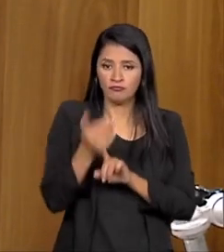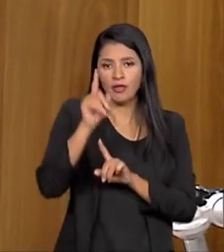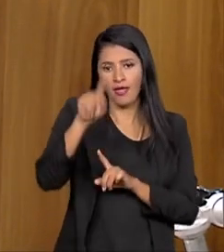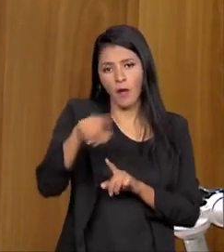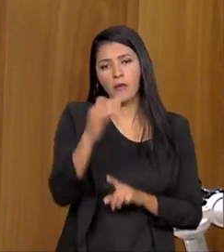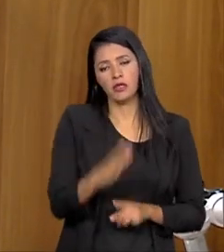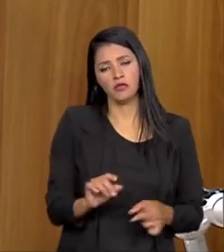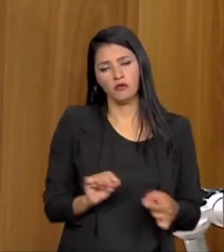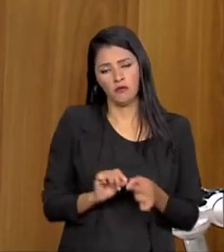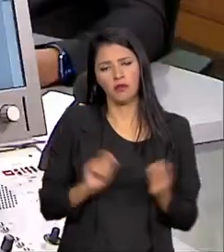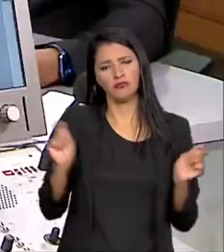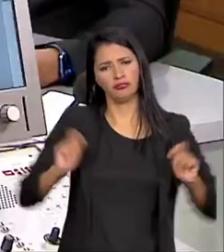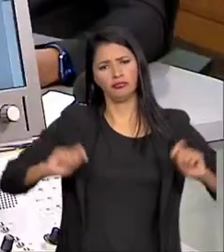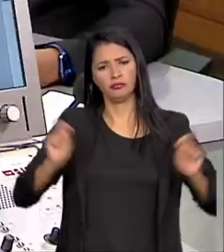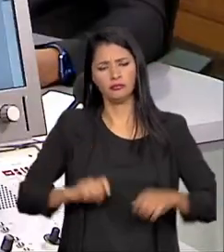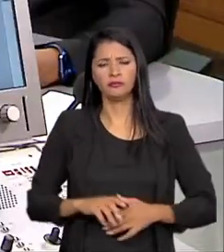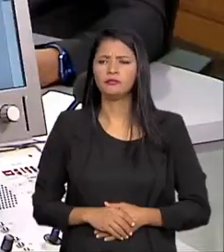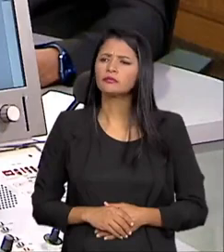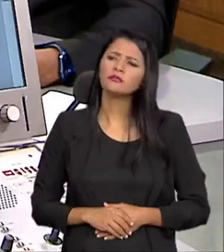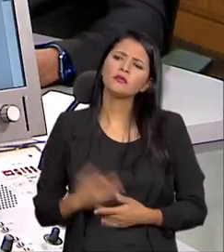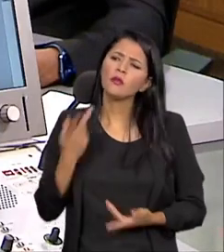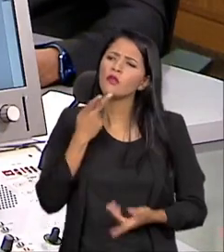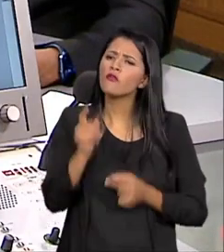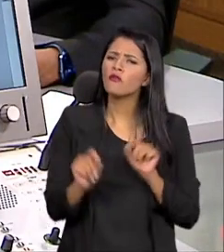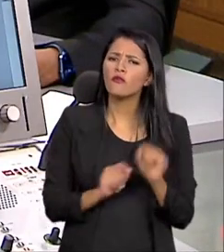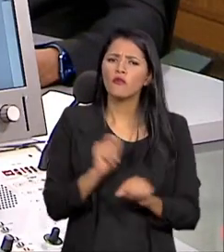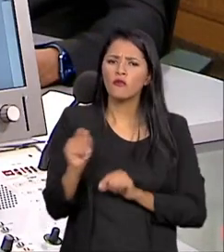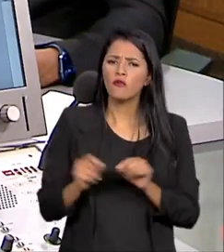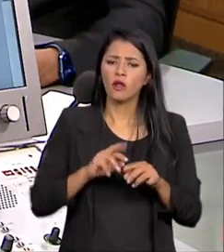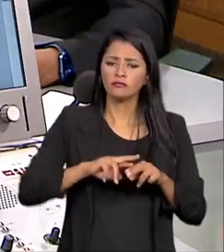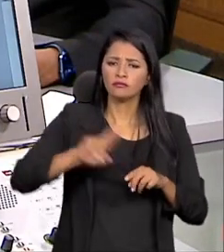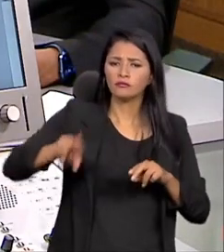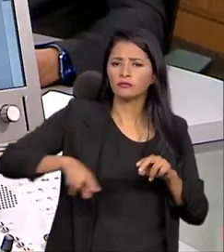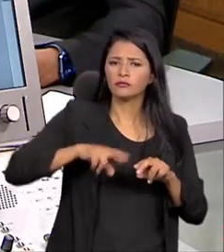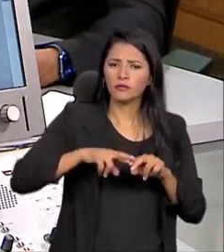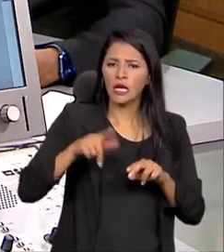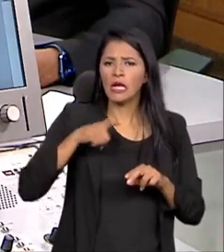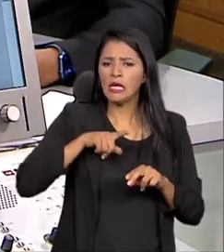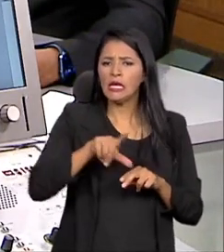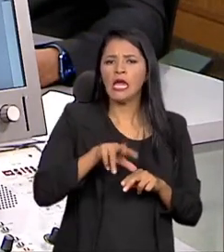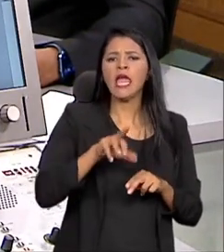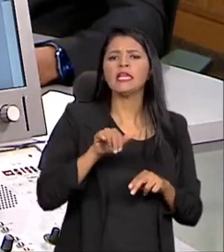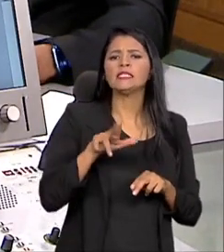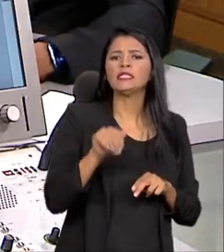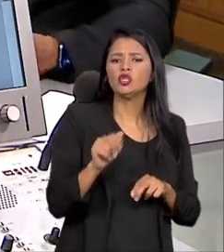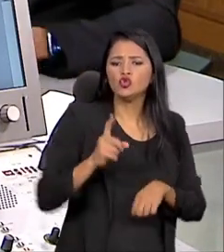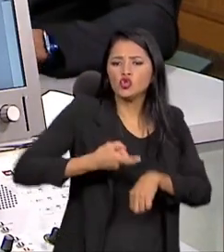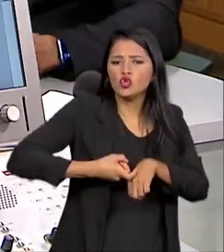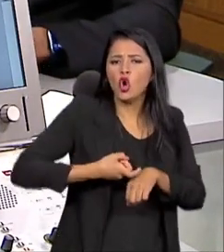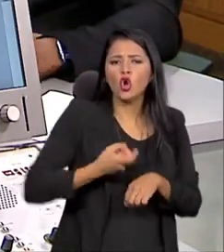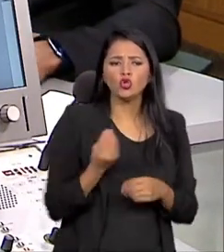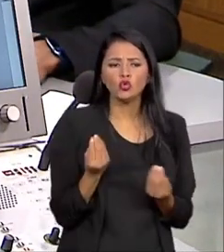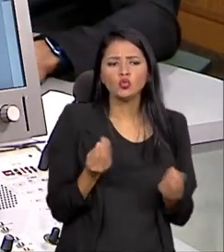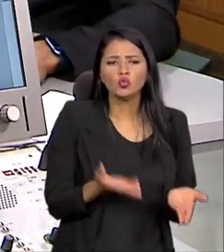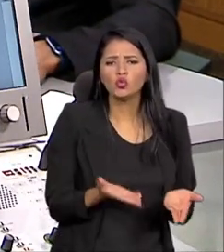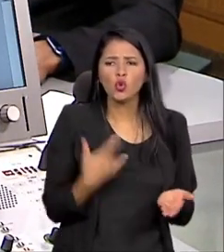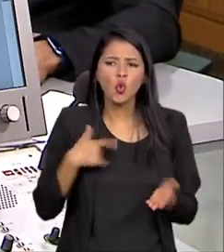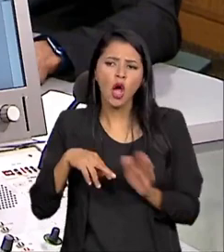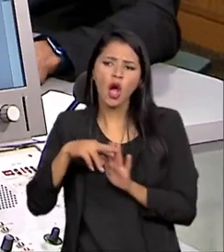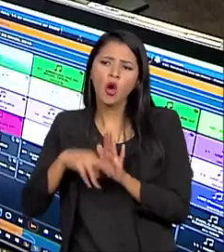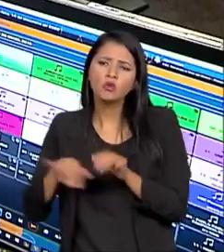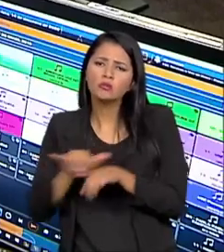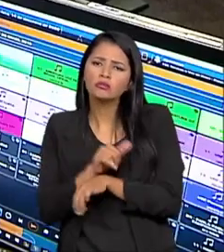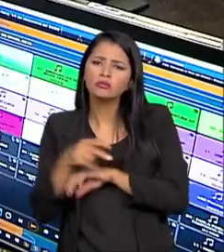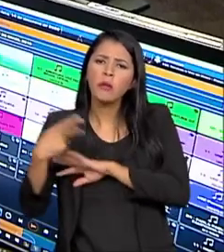gigantesco que o Brasil tem agora Ministro vamos falar um pouquinho de reciclagem e destinação de resíduos sólidos Quais foram as principais medidas aí do ministério